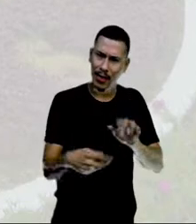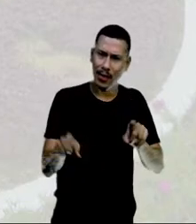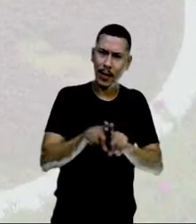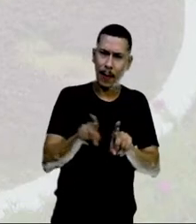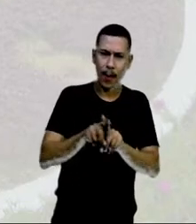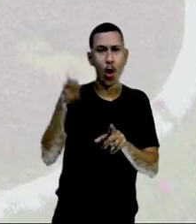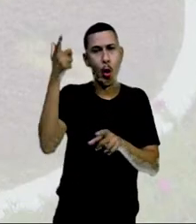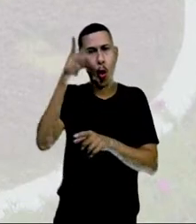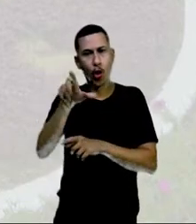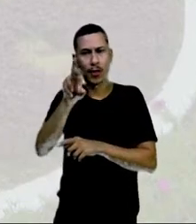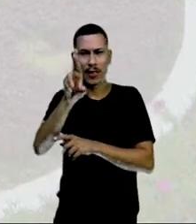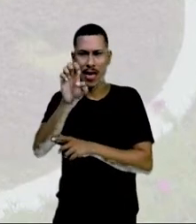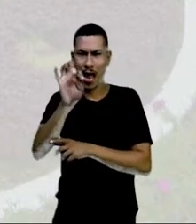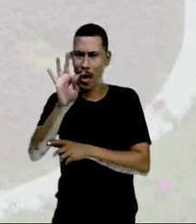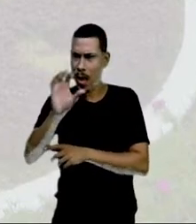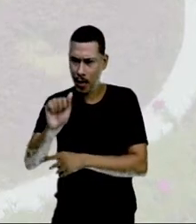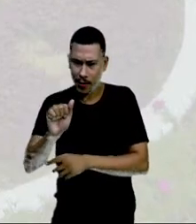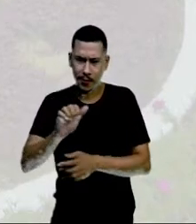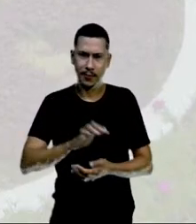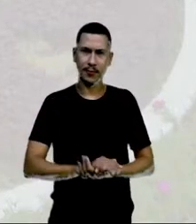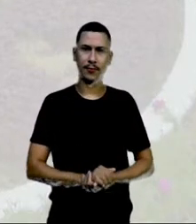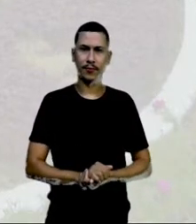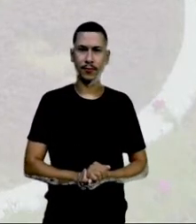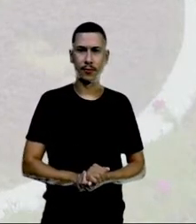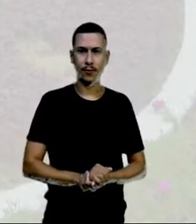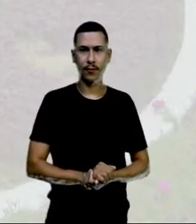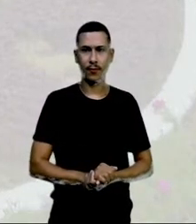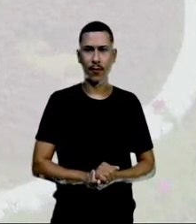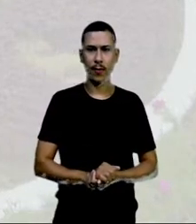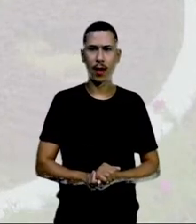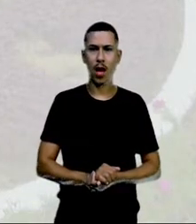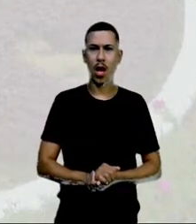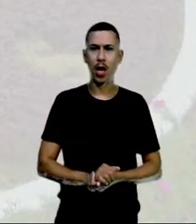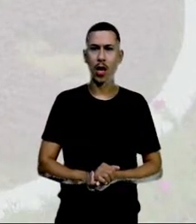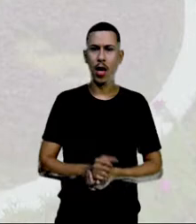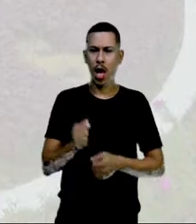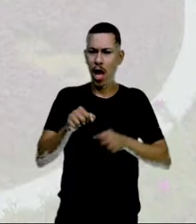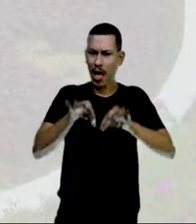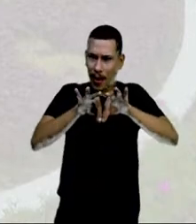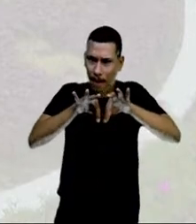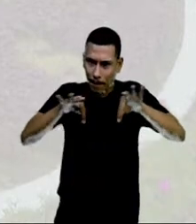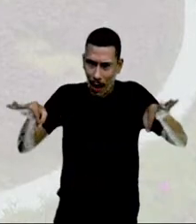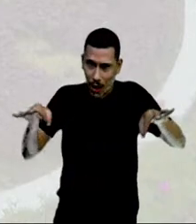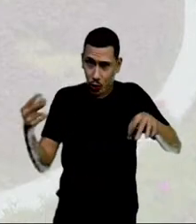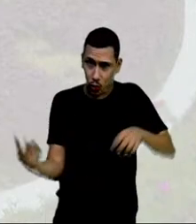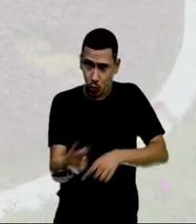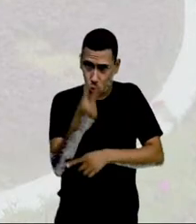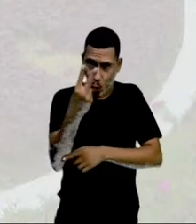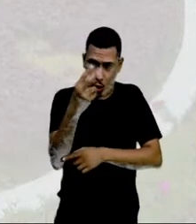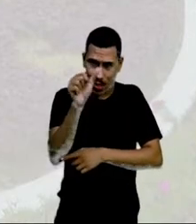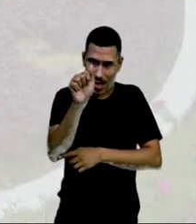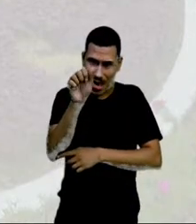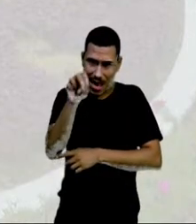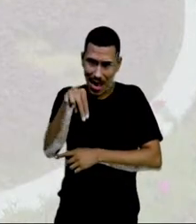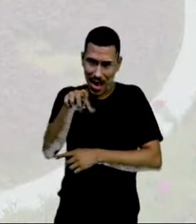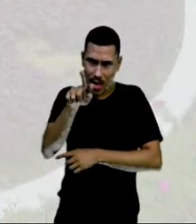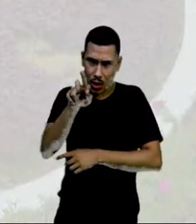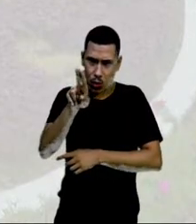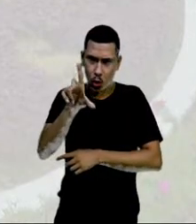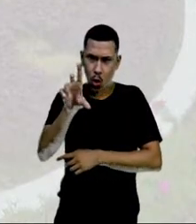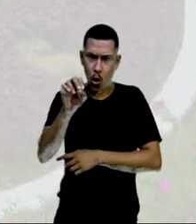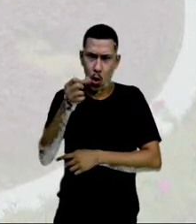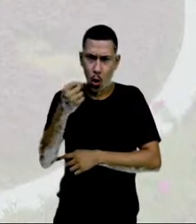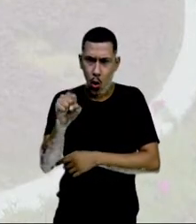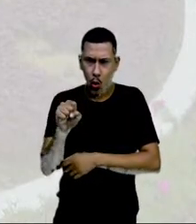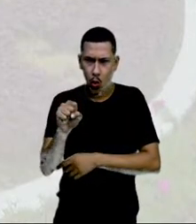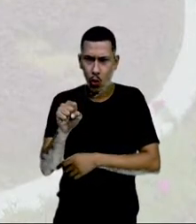outra reta. E aí o que é que acontece? A gente ficou com dois espaços, dois ângulos construídos. Um que é esse aqui de